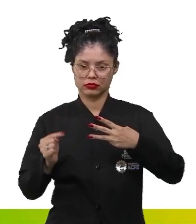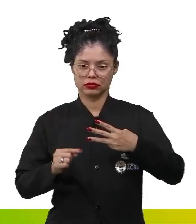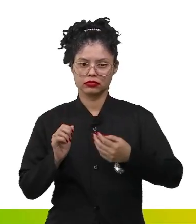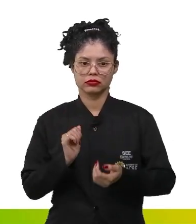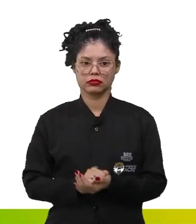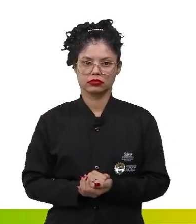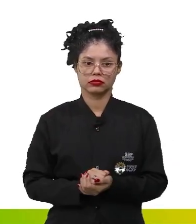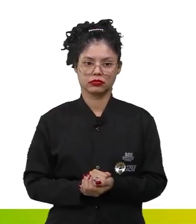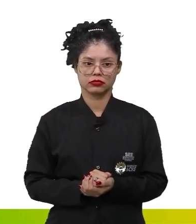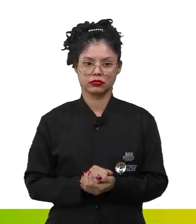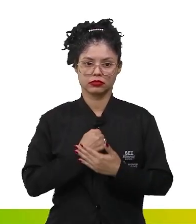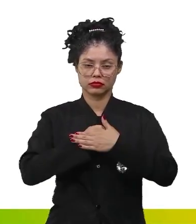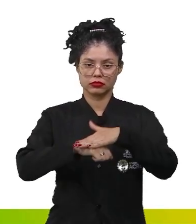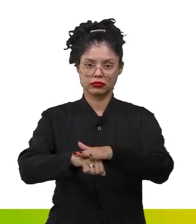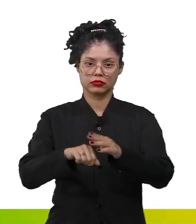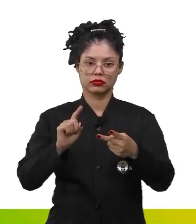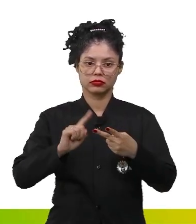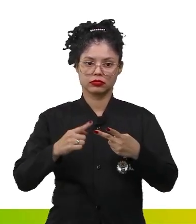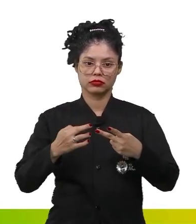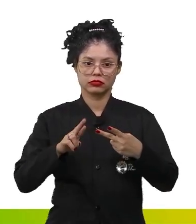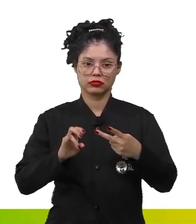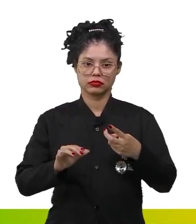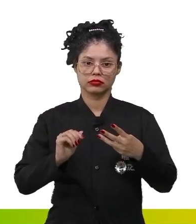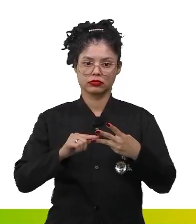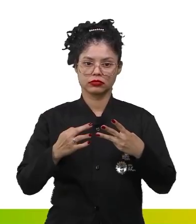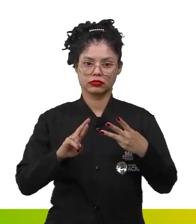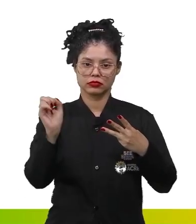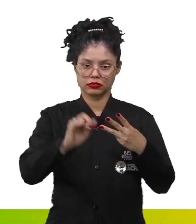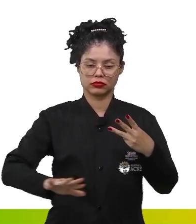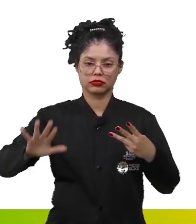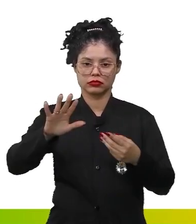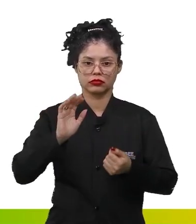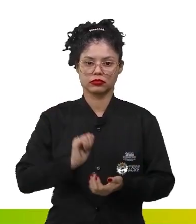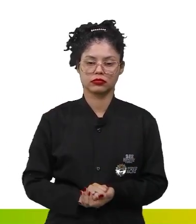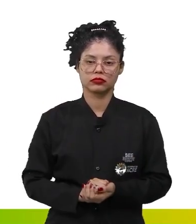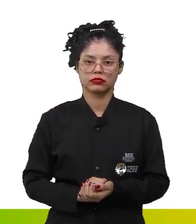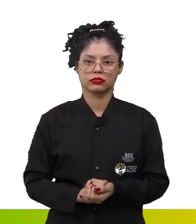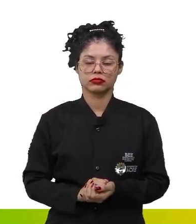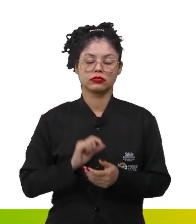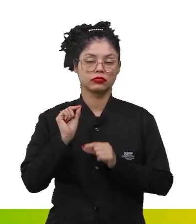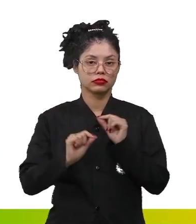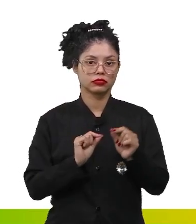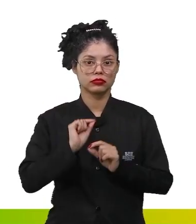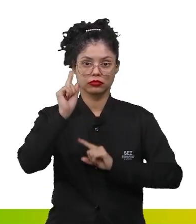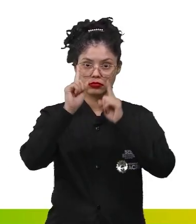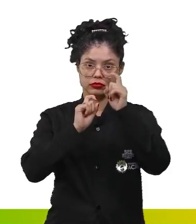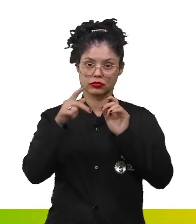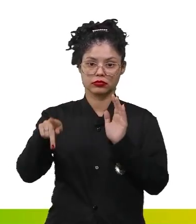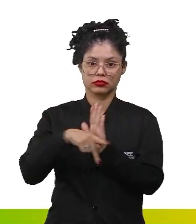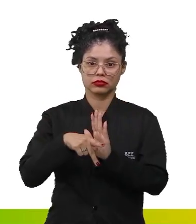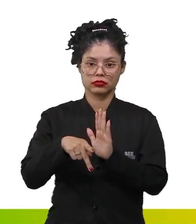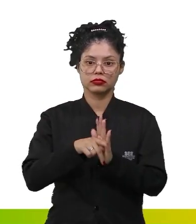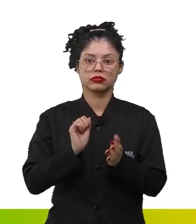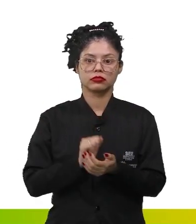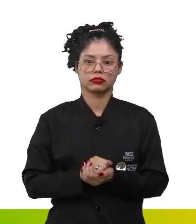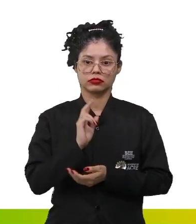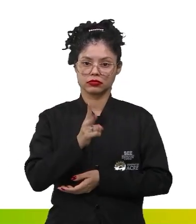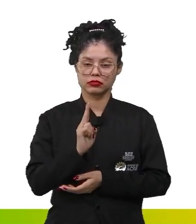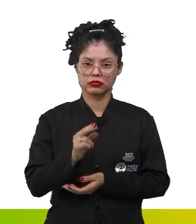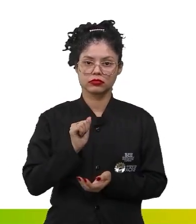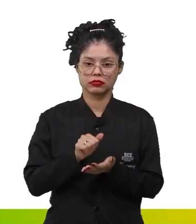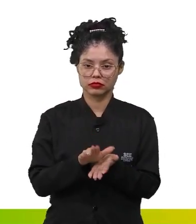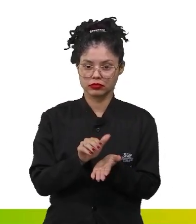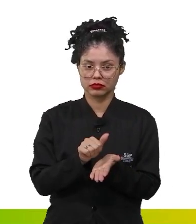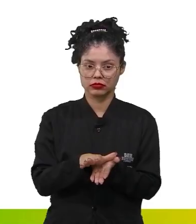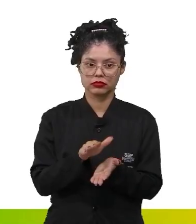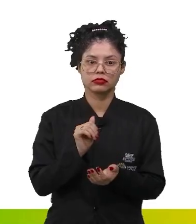na tela: racismo, xenofobia e ultranacionalismo. O que eles são? São expressões de uma mesma